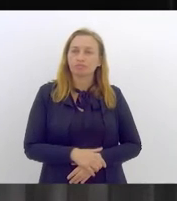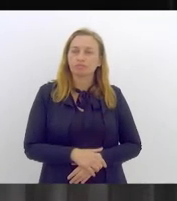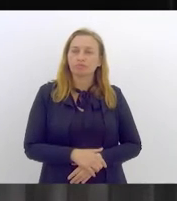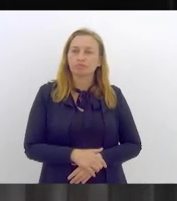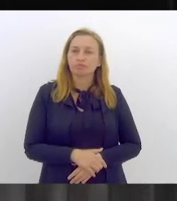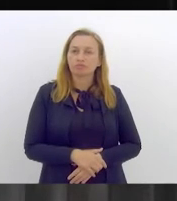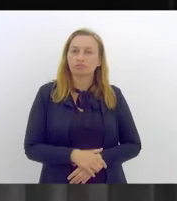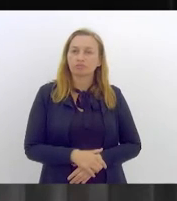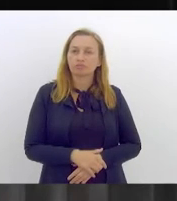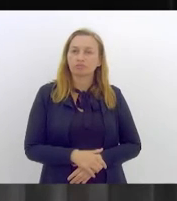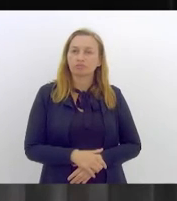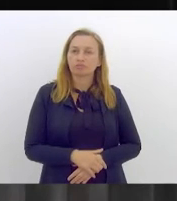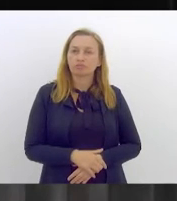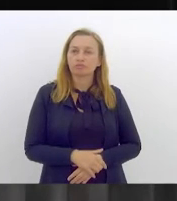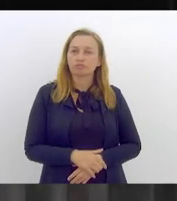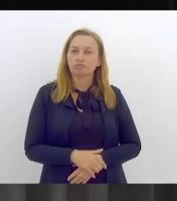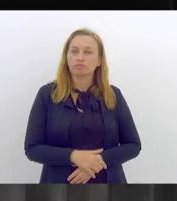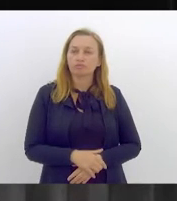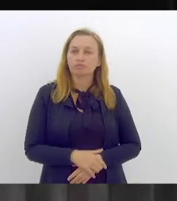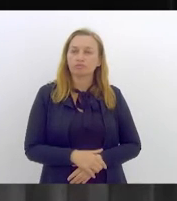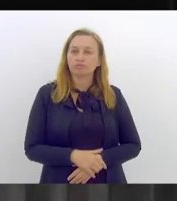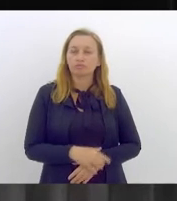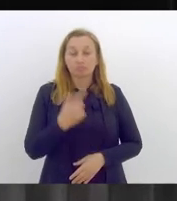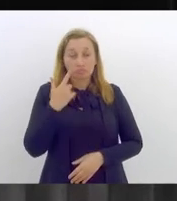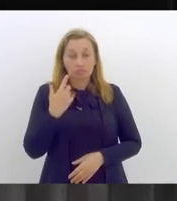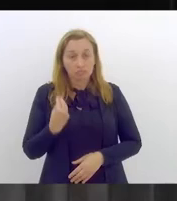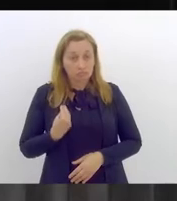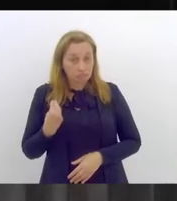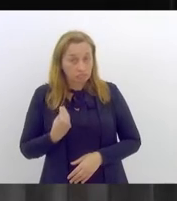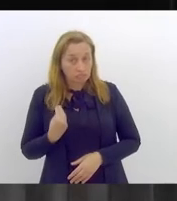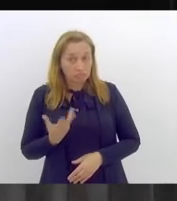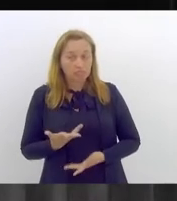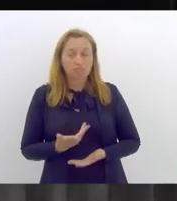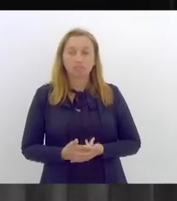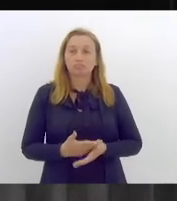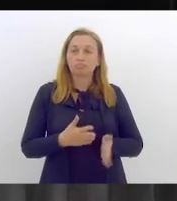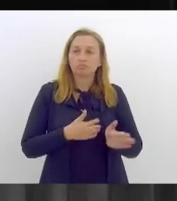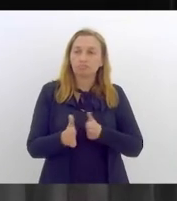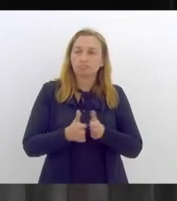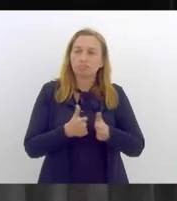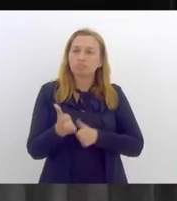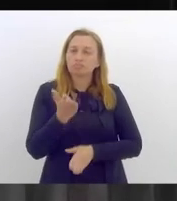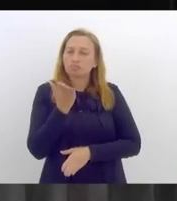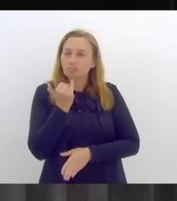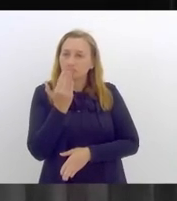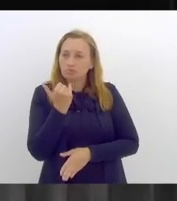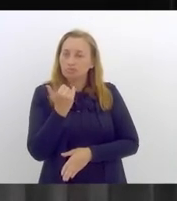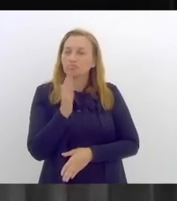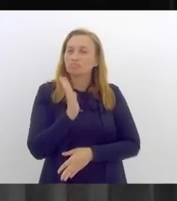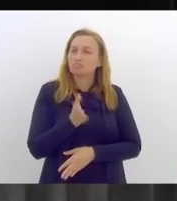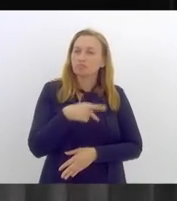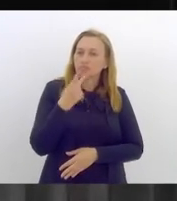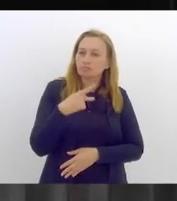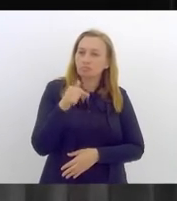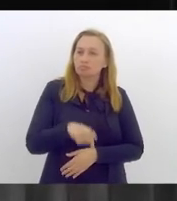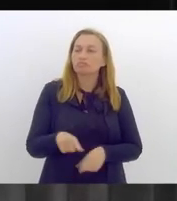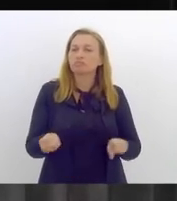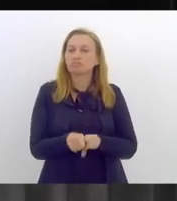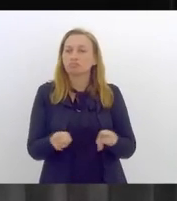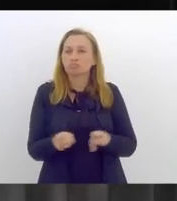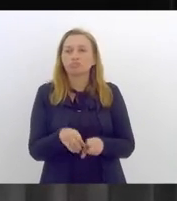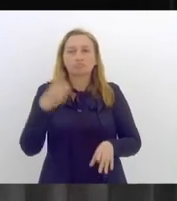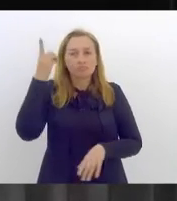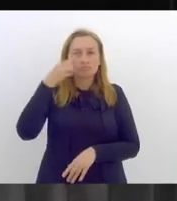falência que a gente tem vivido, no acesso a alimentos. Já se falou aqui também pela